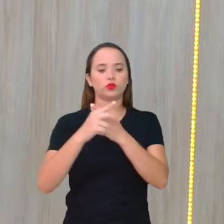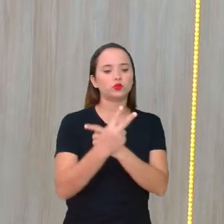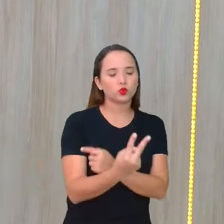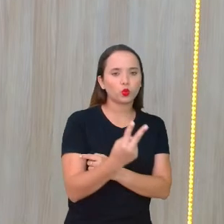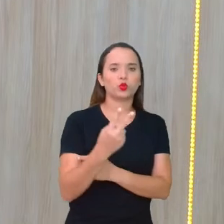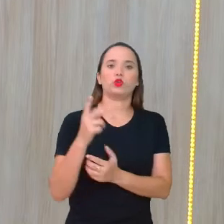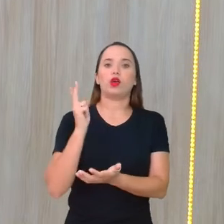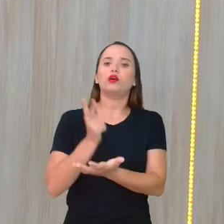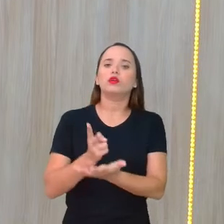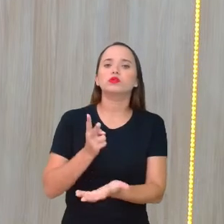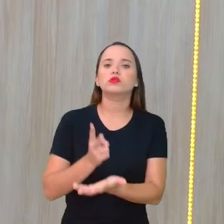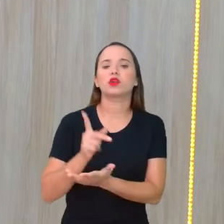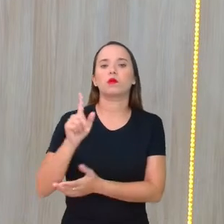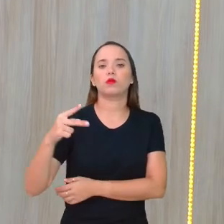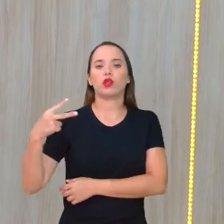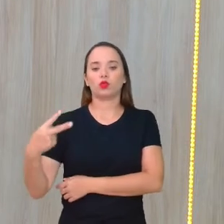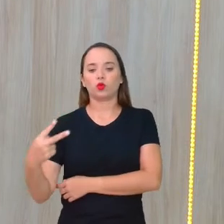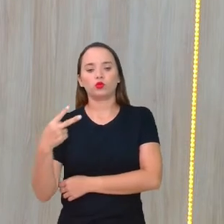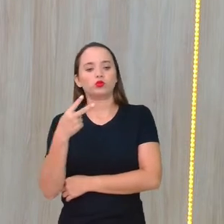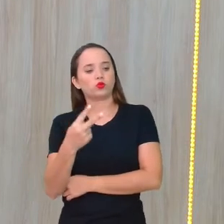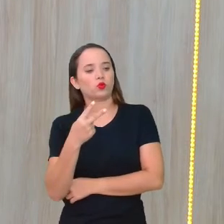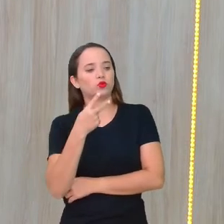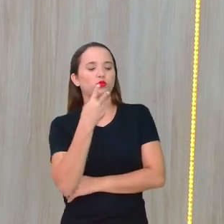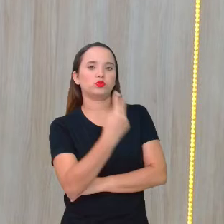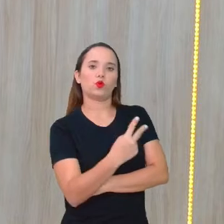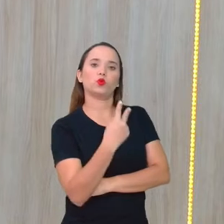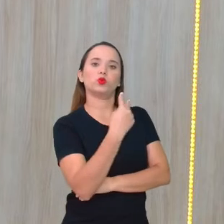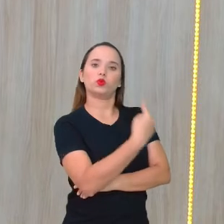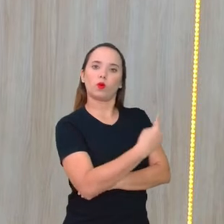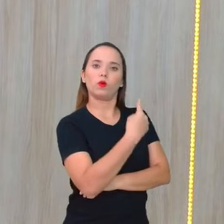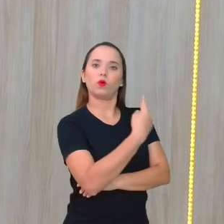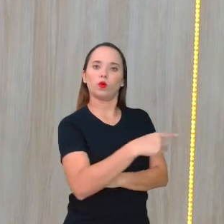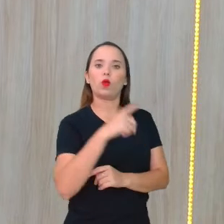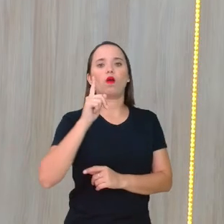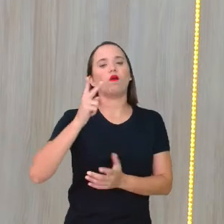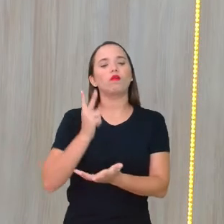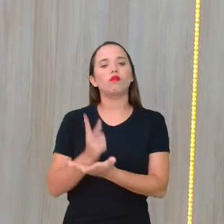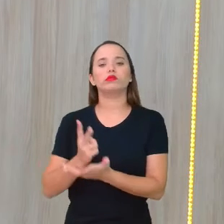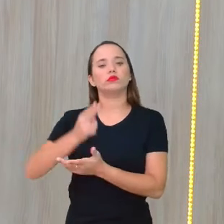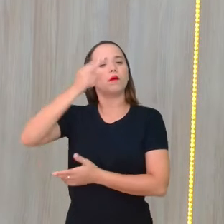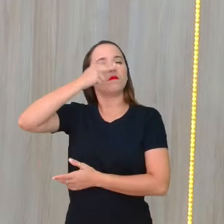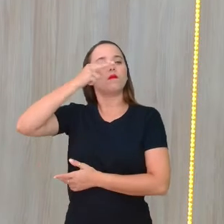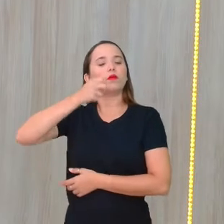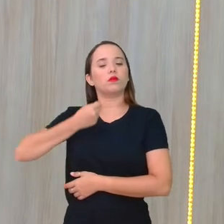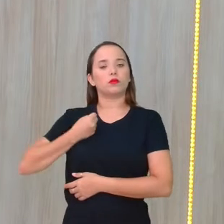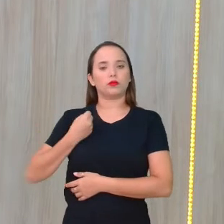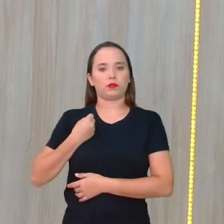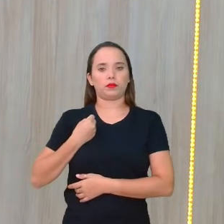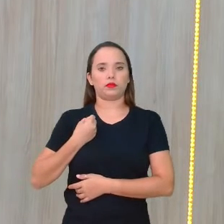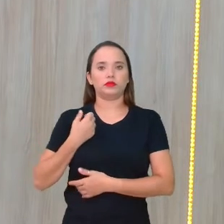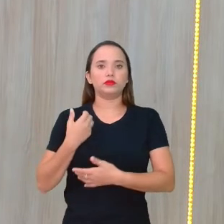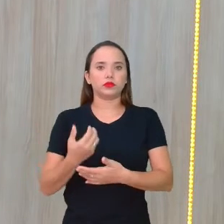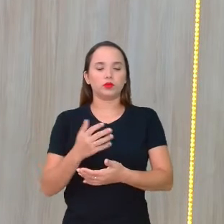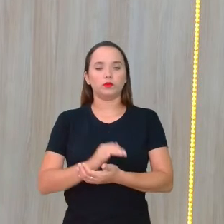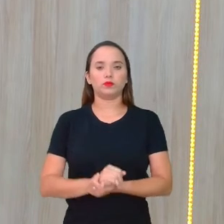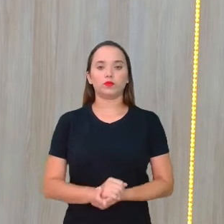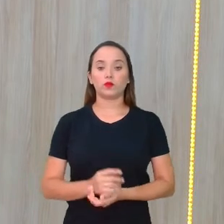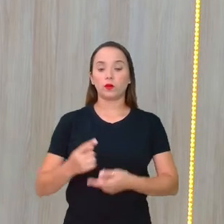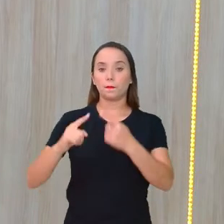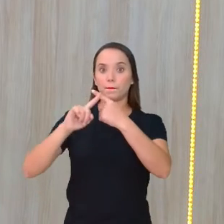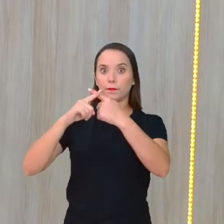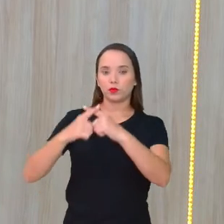uma multiplicação pelo mesmo número. Então, as multiplicações que são